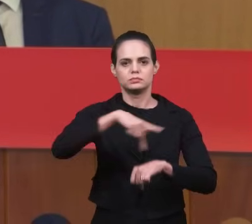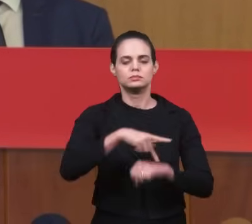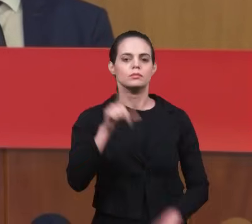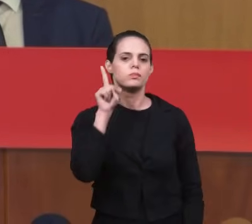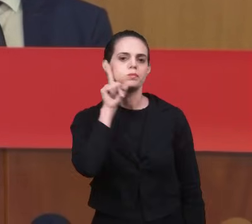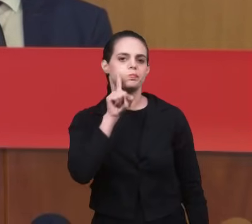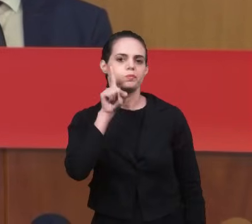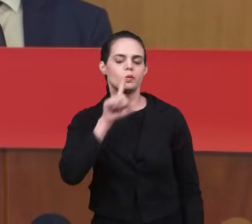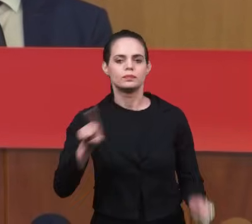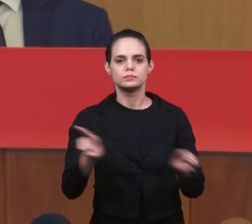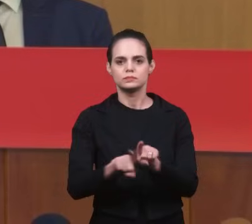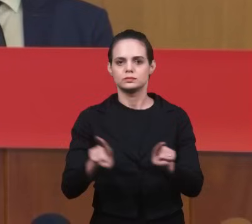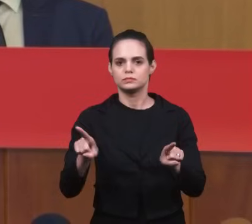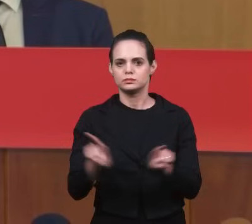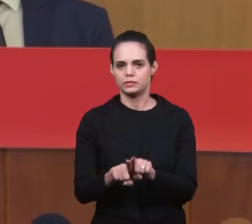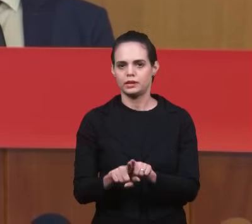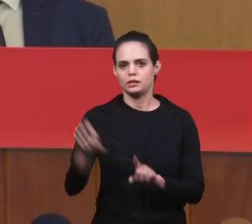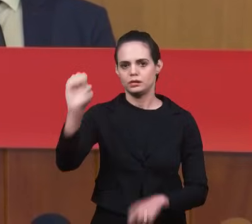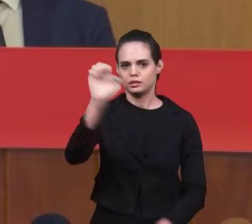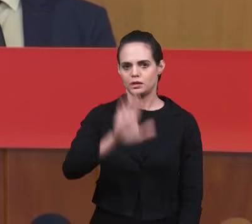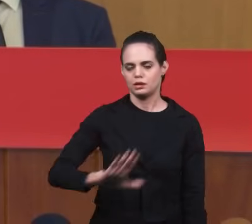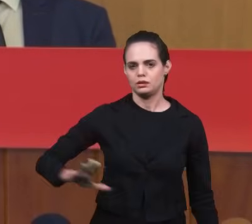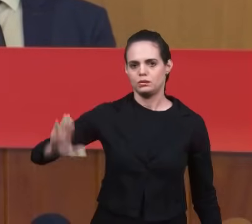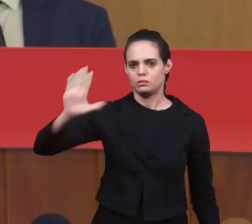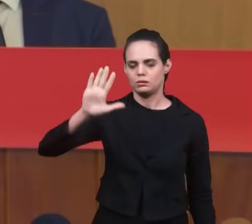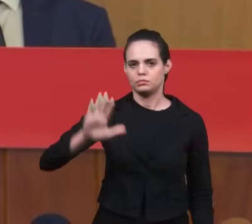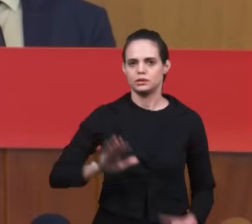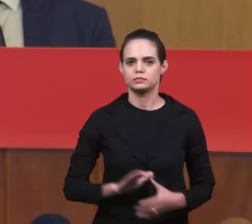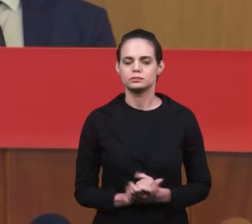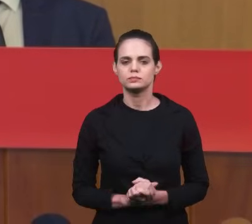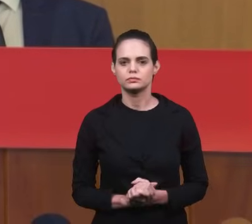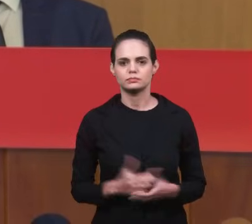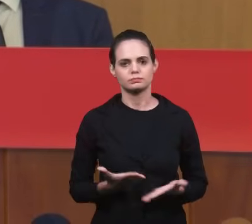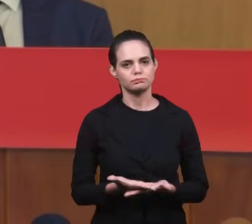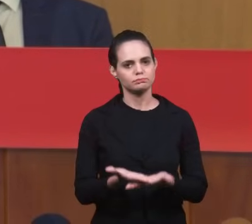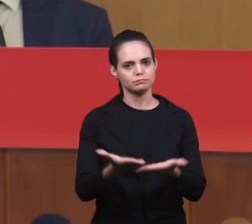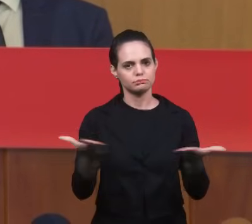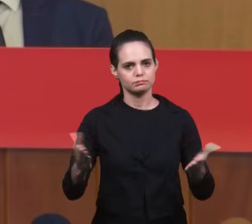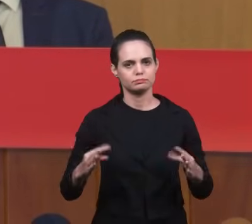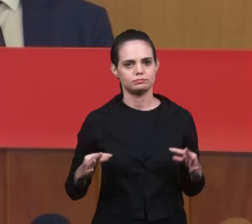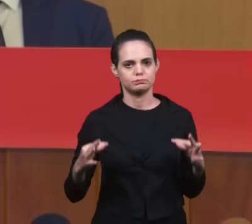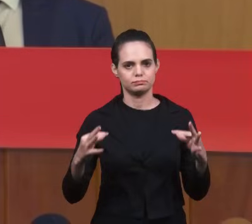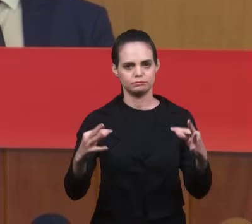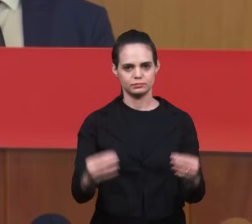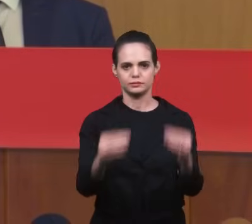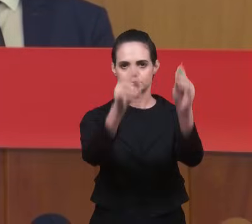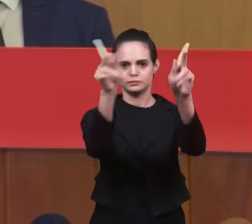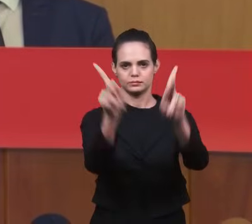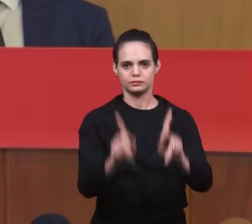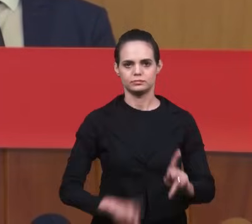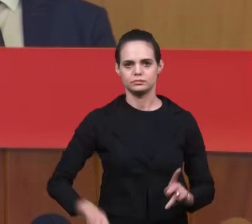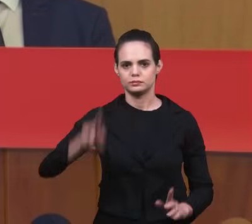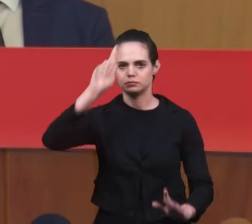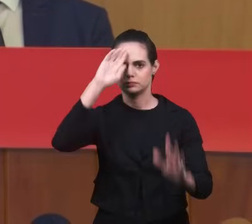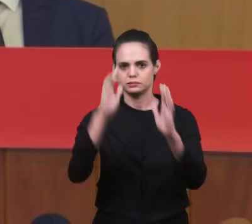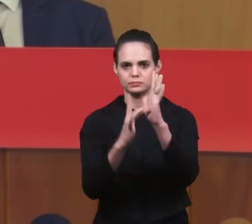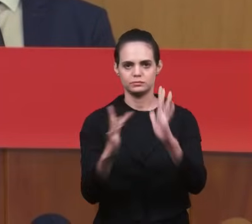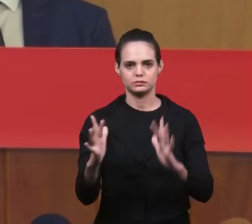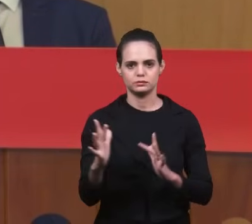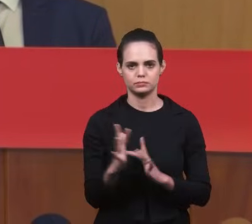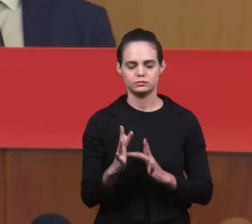Europa Ocidental. Então, a esses todos, a paz do Senhor.